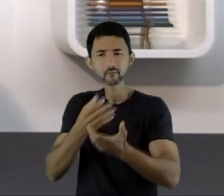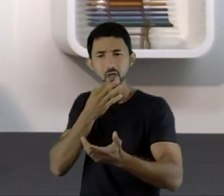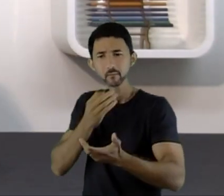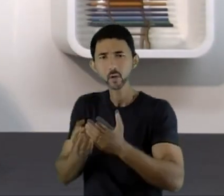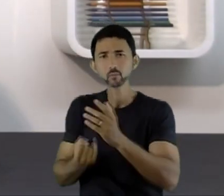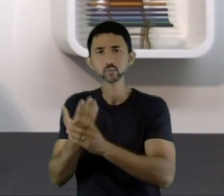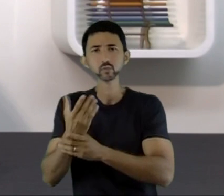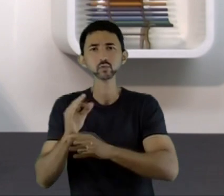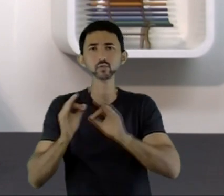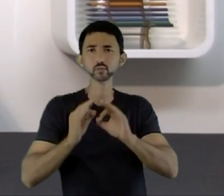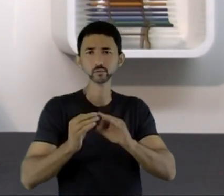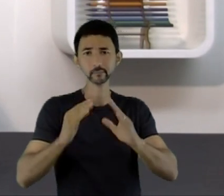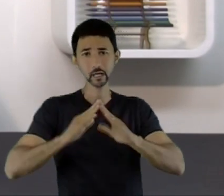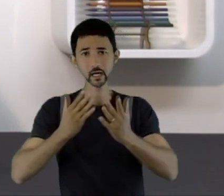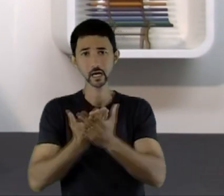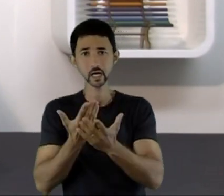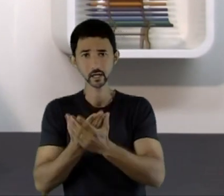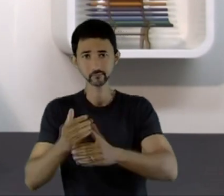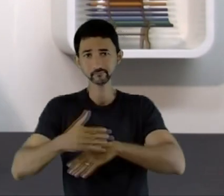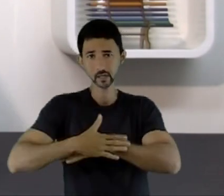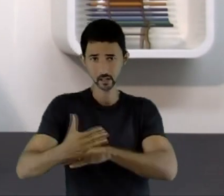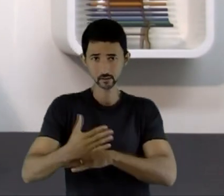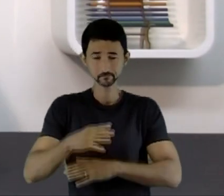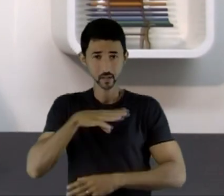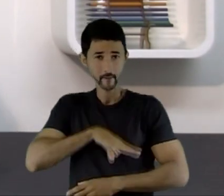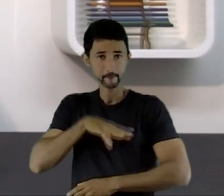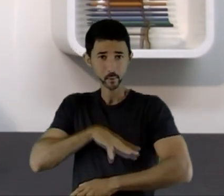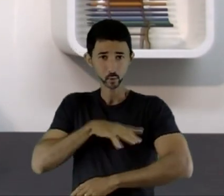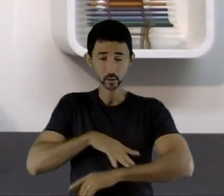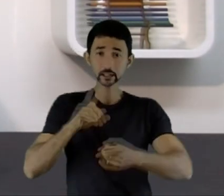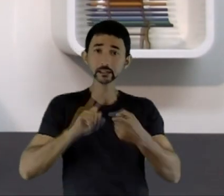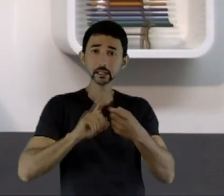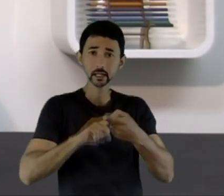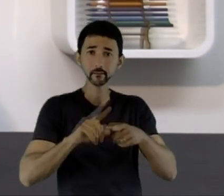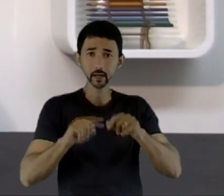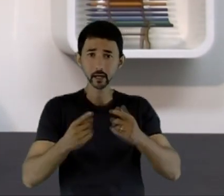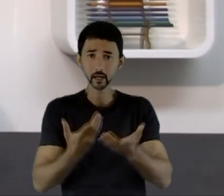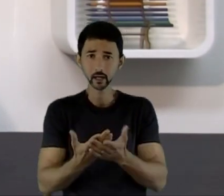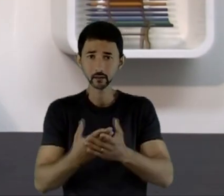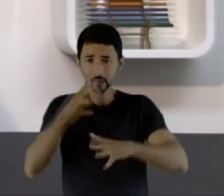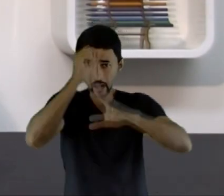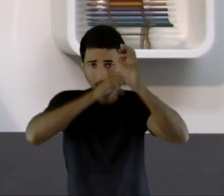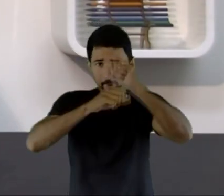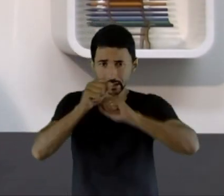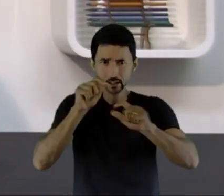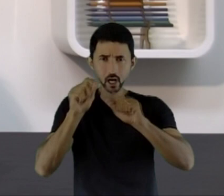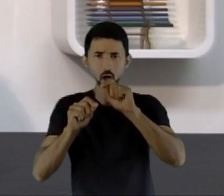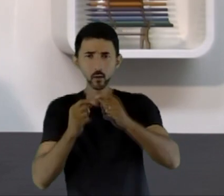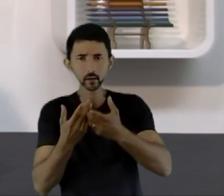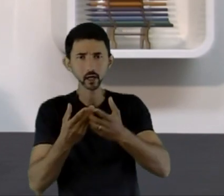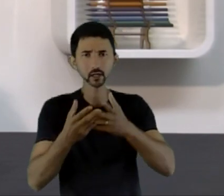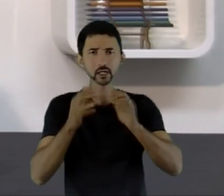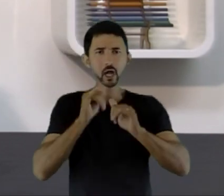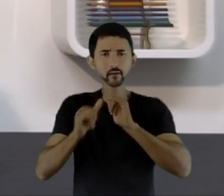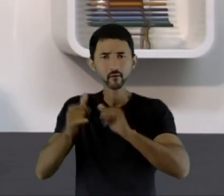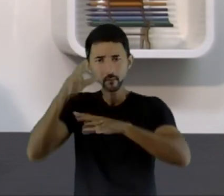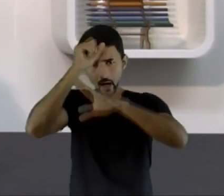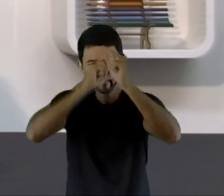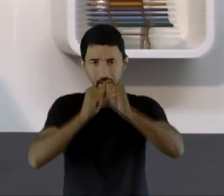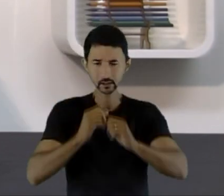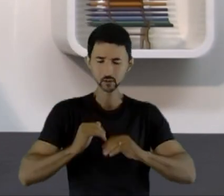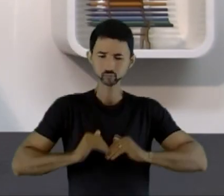vai produzir na sala de aula. As aulas de língua portuguesa, elas são também para que a gente aprenda a se formar